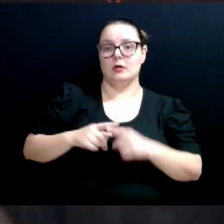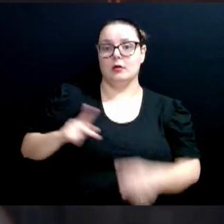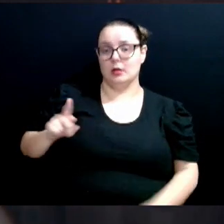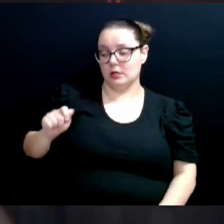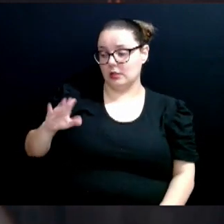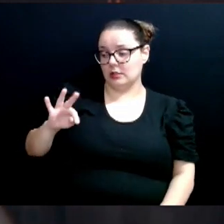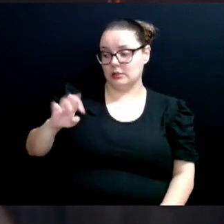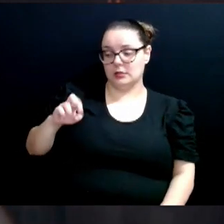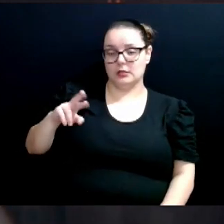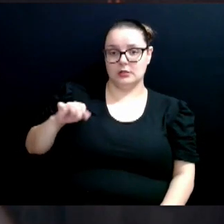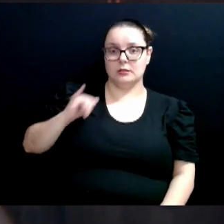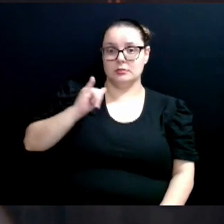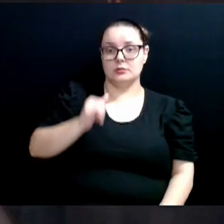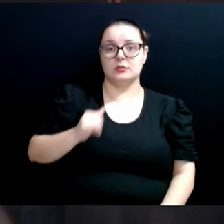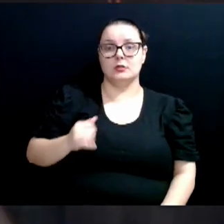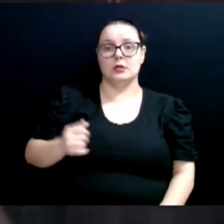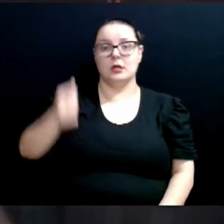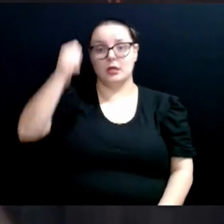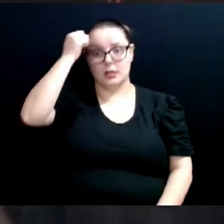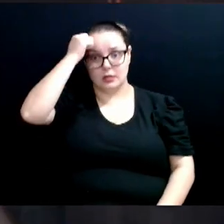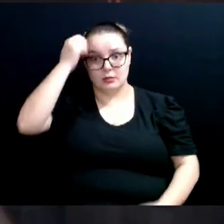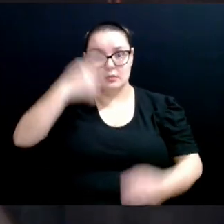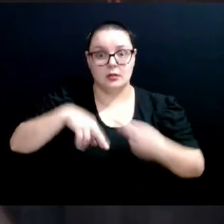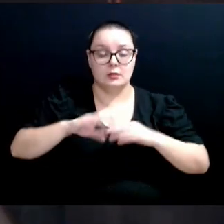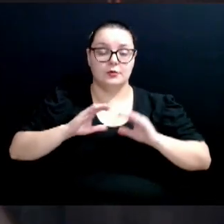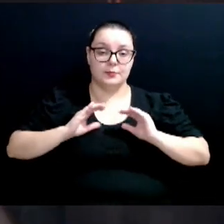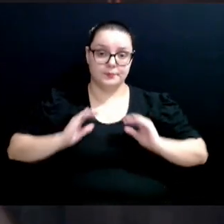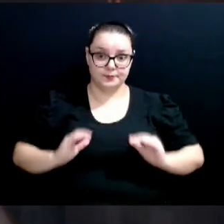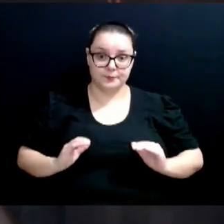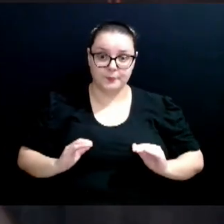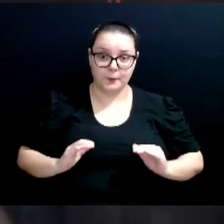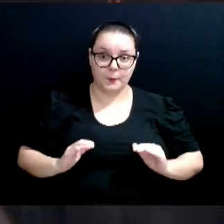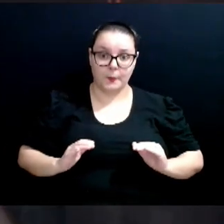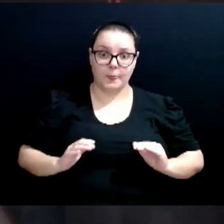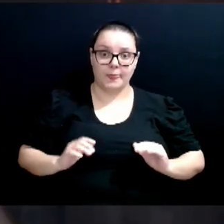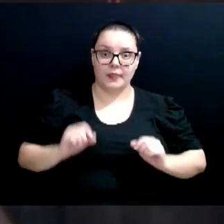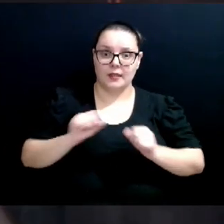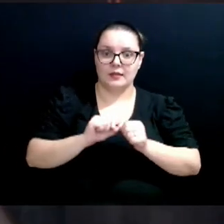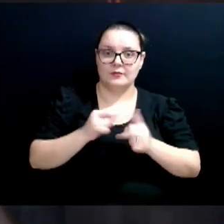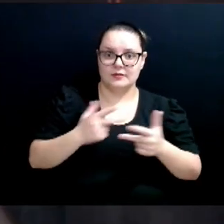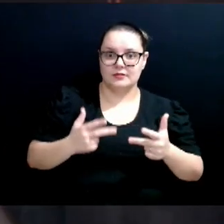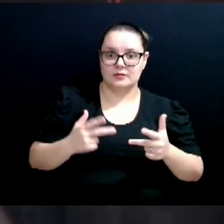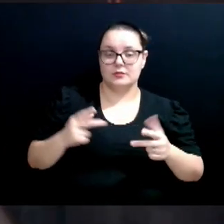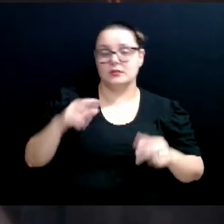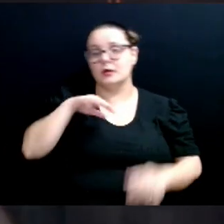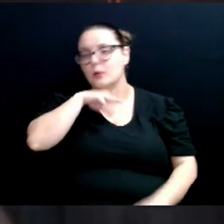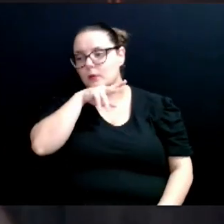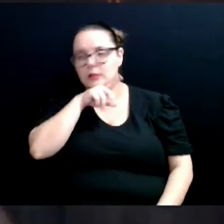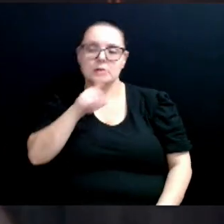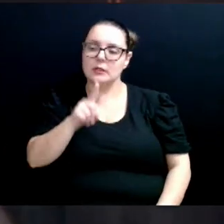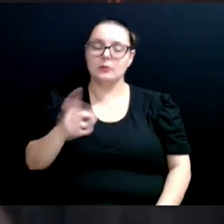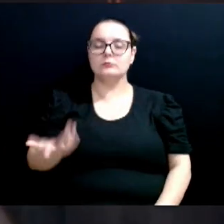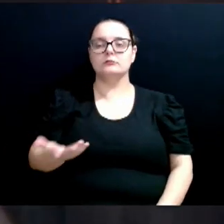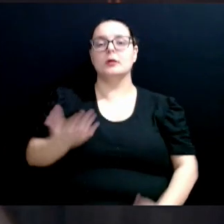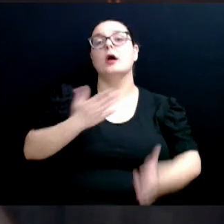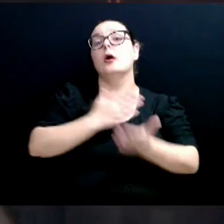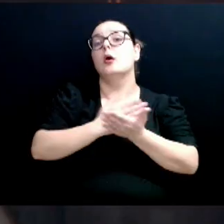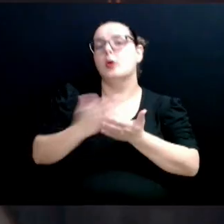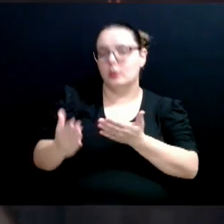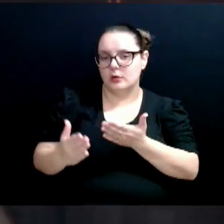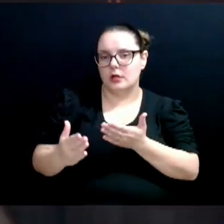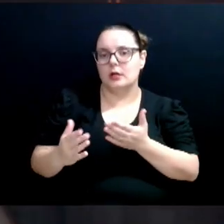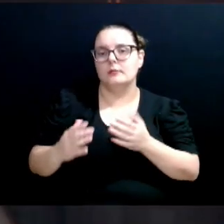culpa está relacionada a um comportamento. Então, eu fiz algo ruim? Não, não fiz. Então, eu acho que começar com